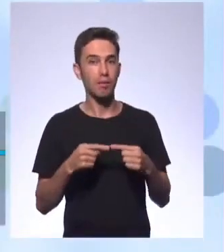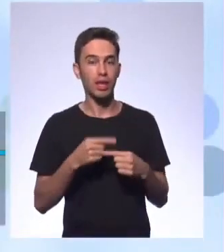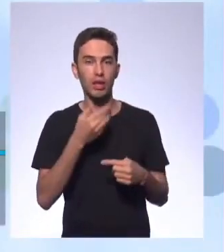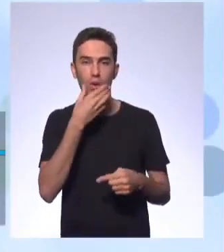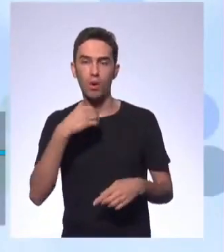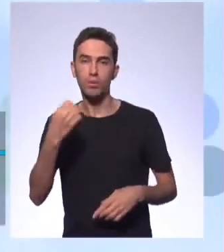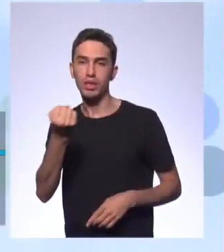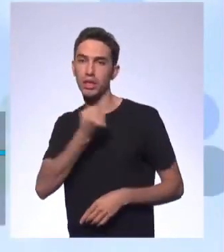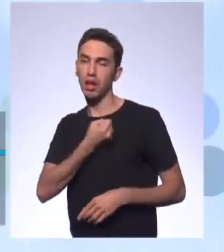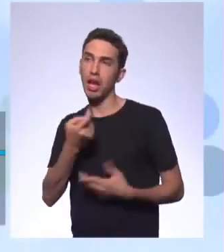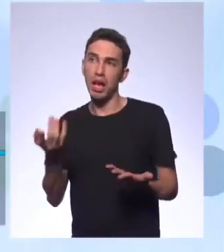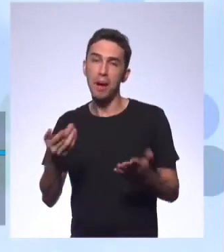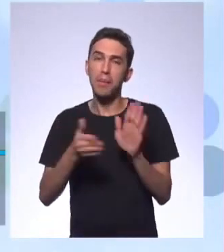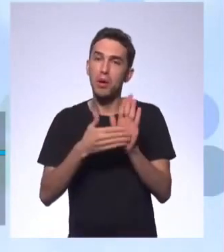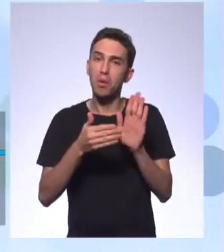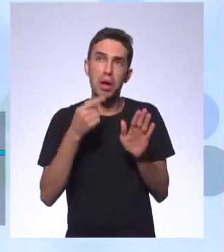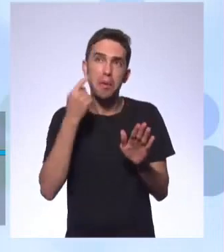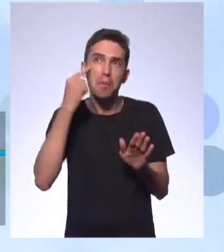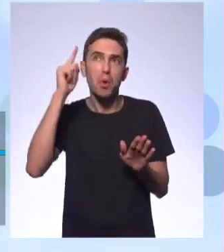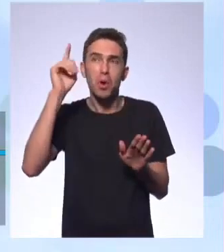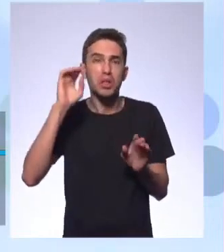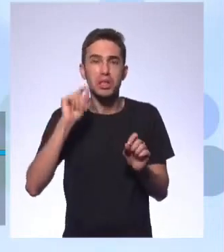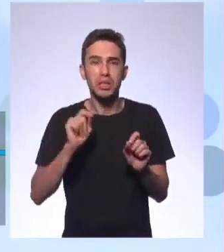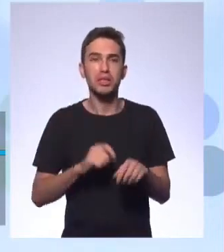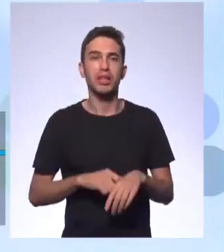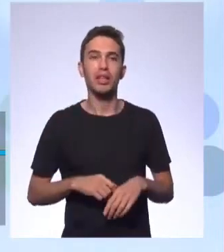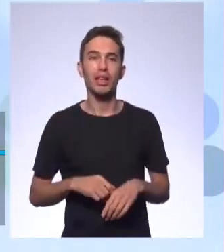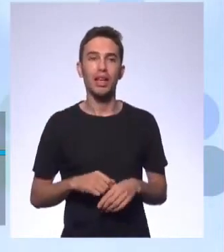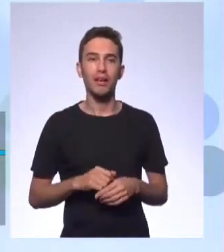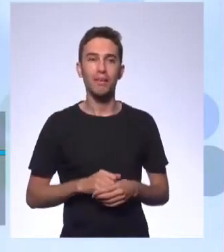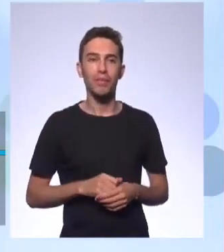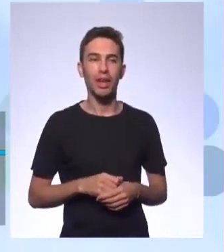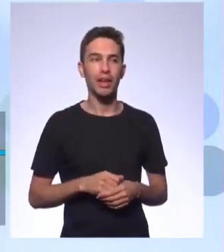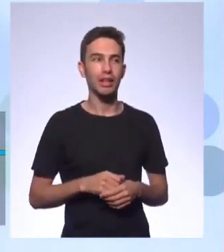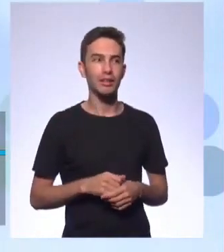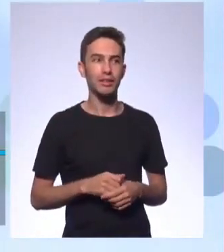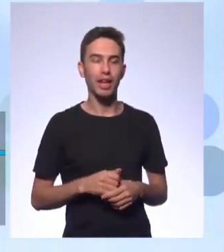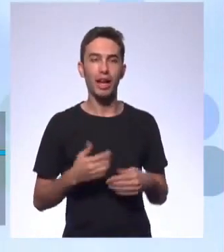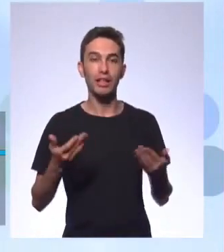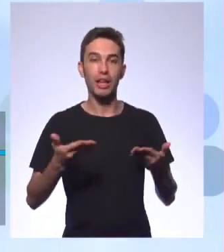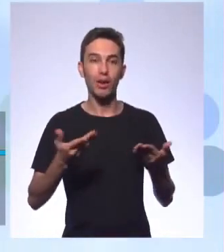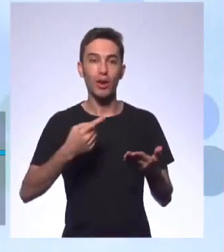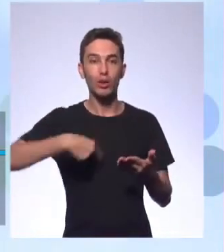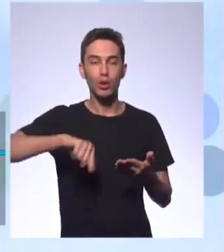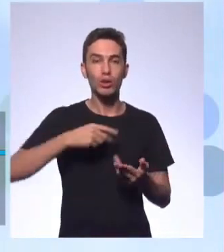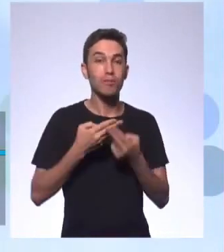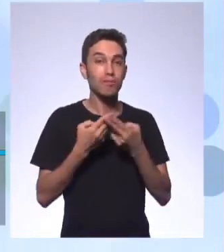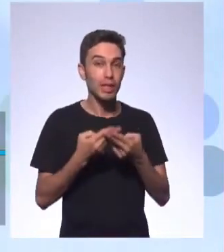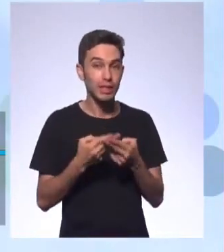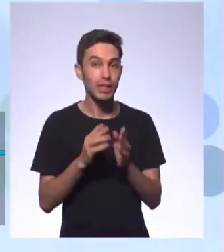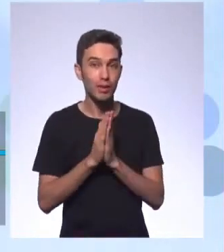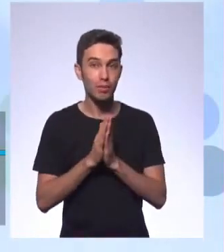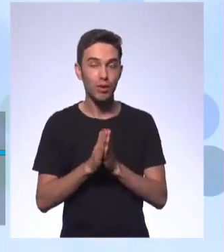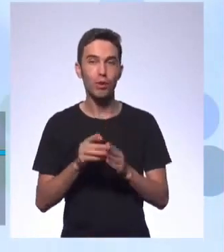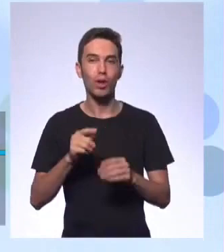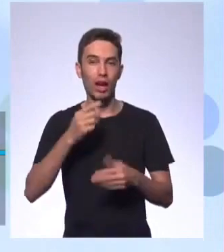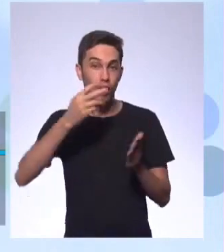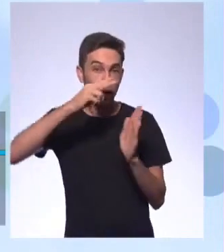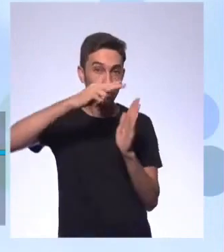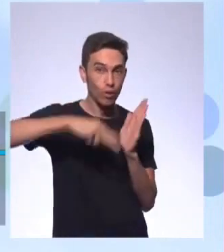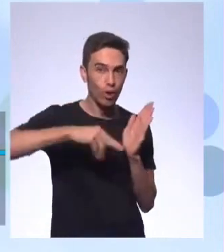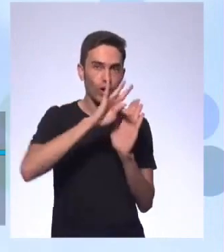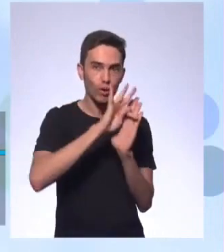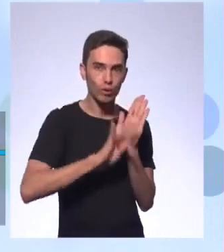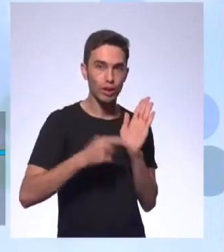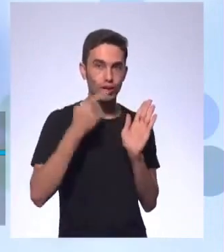hipótese que levantamos. Até agora, ele é uma pessoa triste que se aposentou. Então, olha, eu vou pedir a paciência de vocês. Eu vou ler com vocês. O